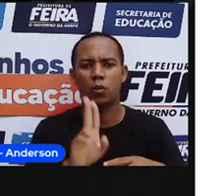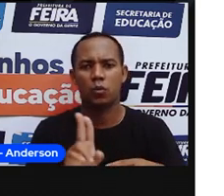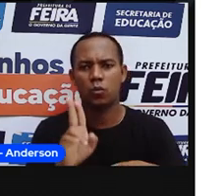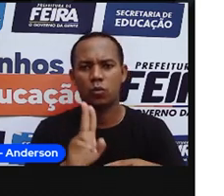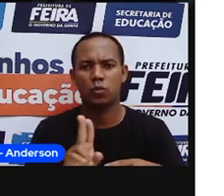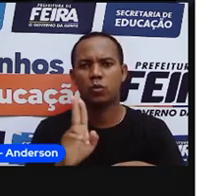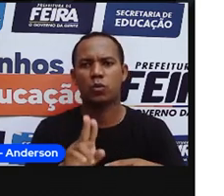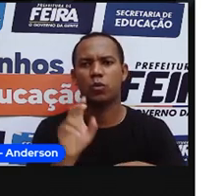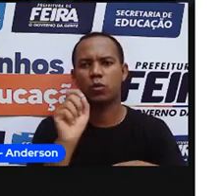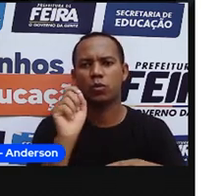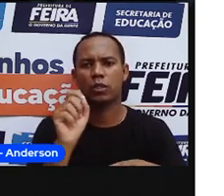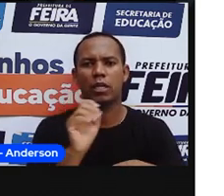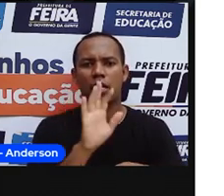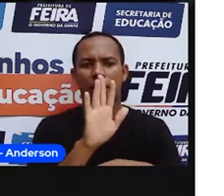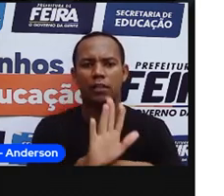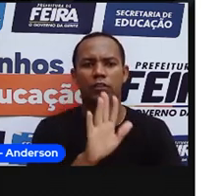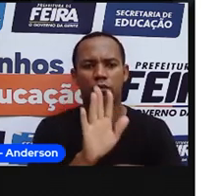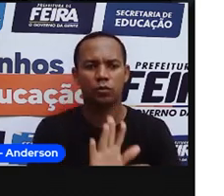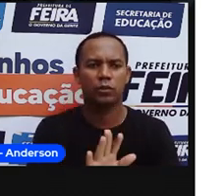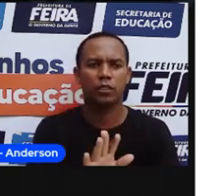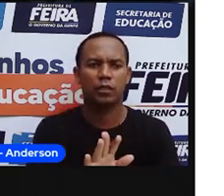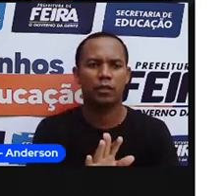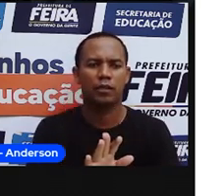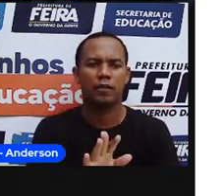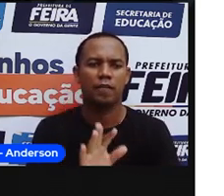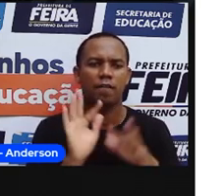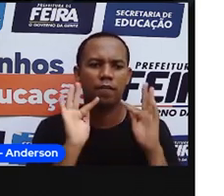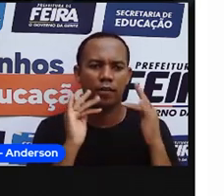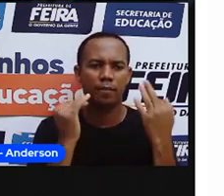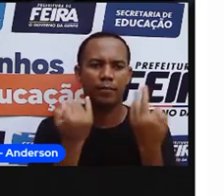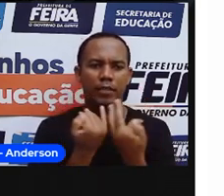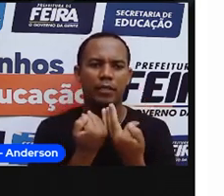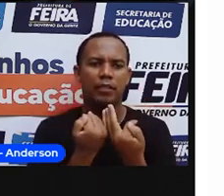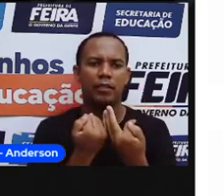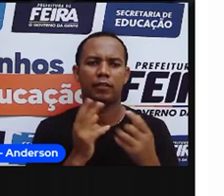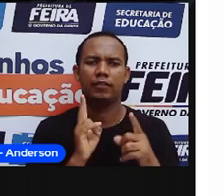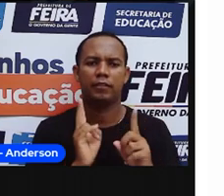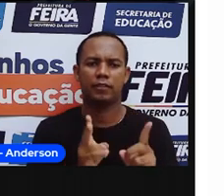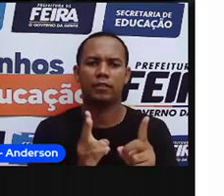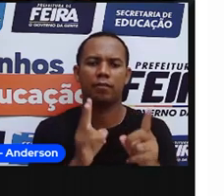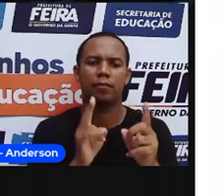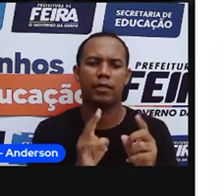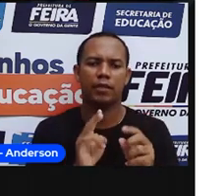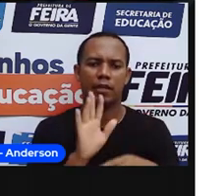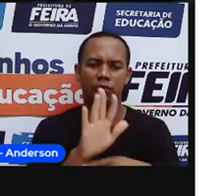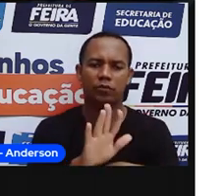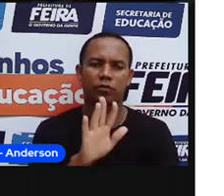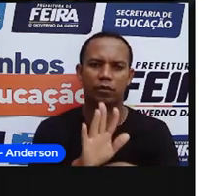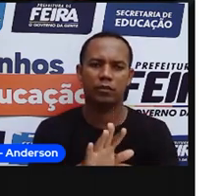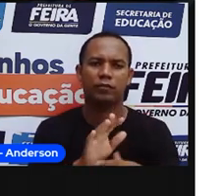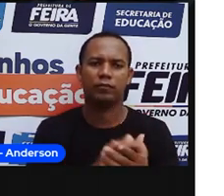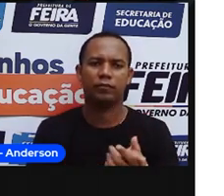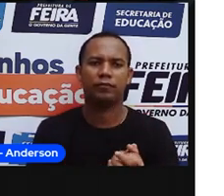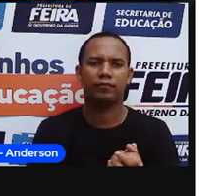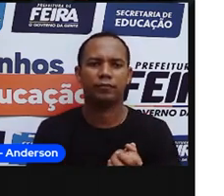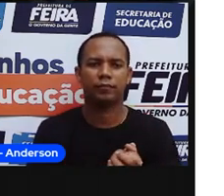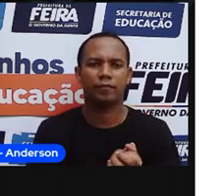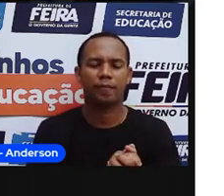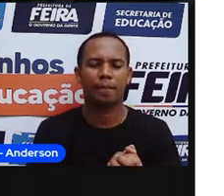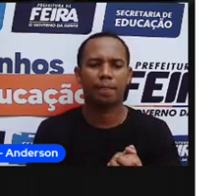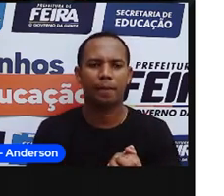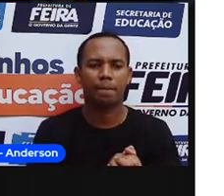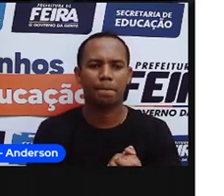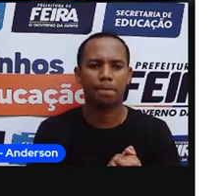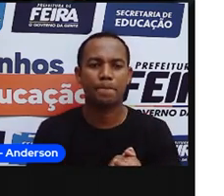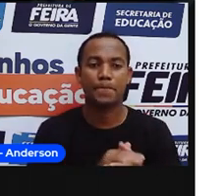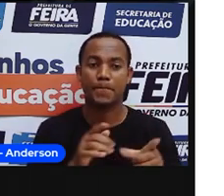do quê? Da ajuda de um adulto. Não esqueçam, tá? A Pro já é adulta, pode não parecer, mas a Pro já é